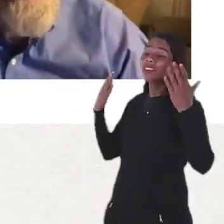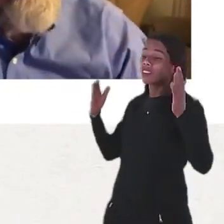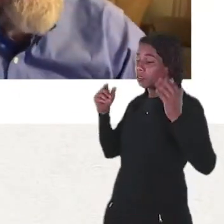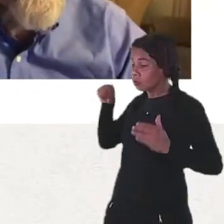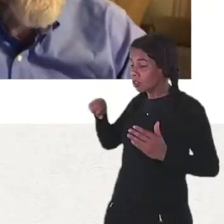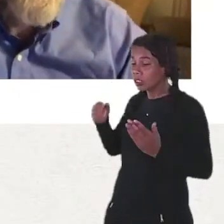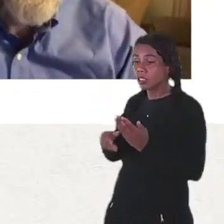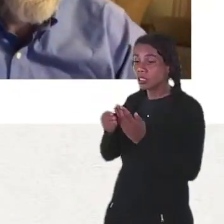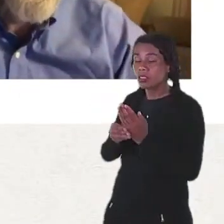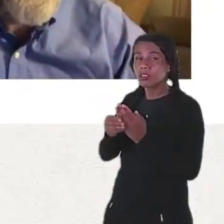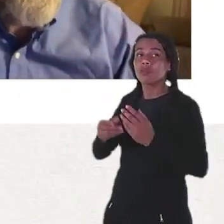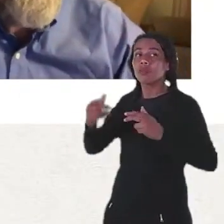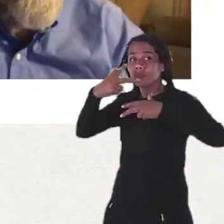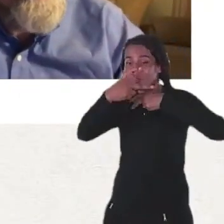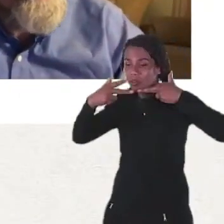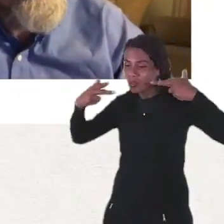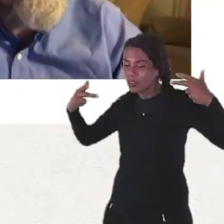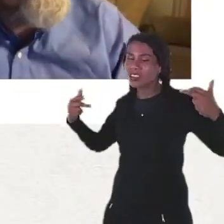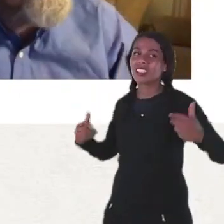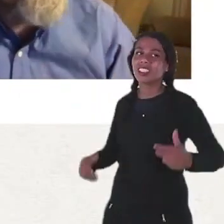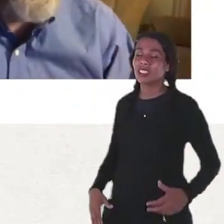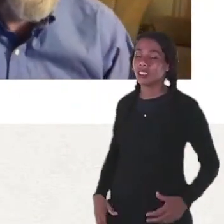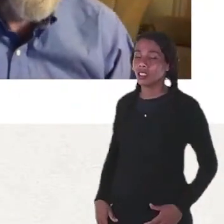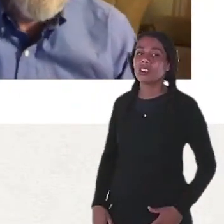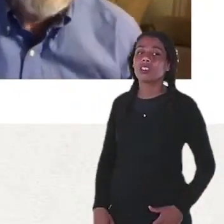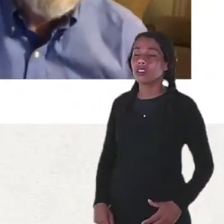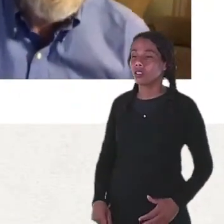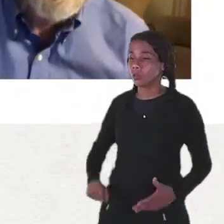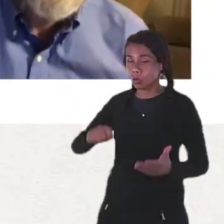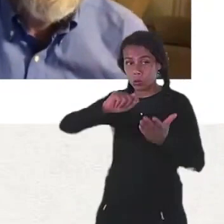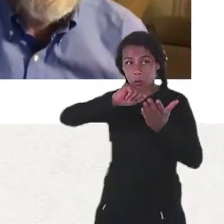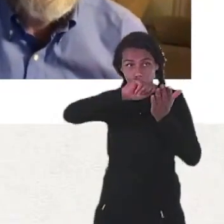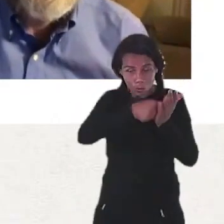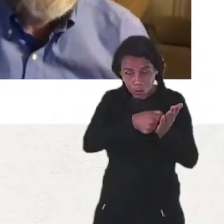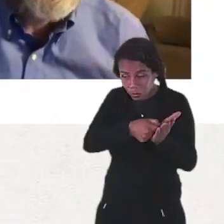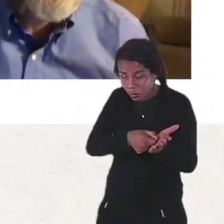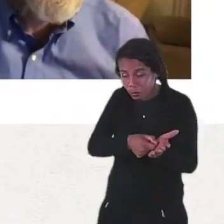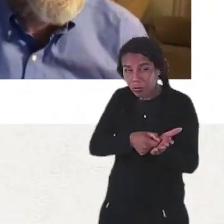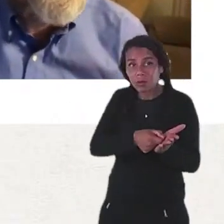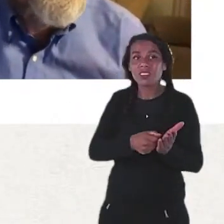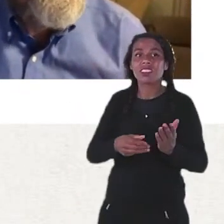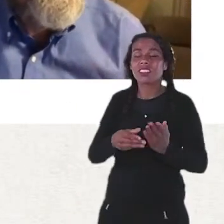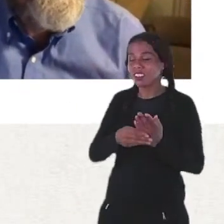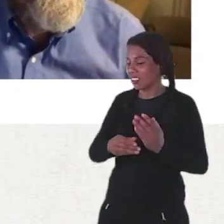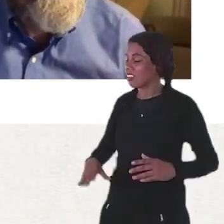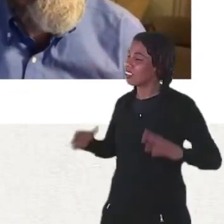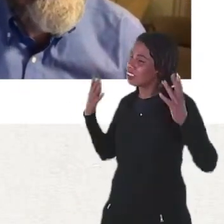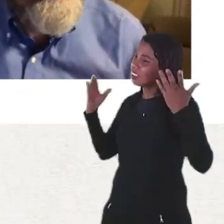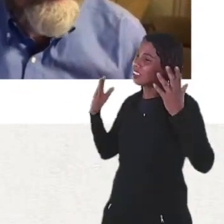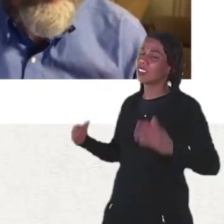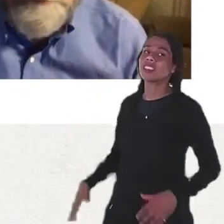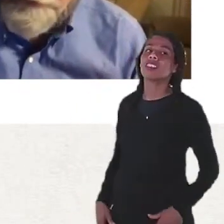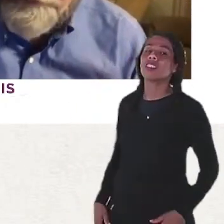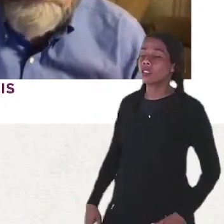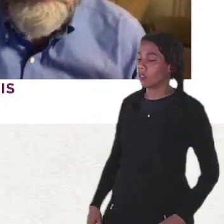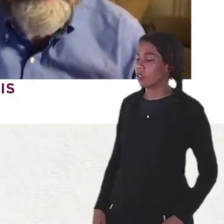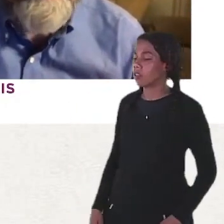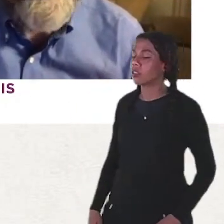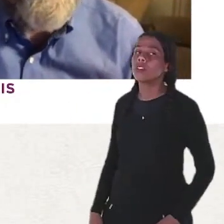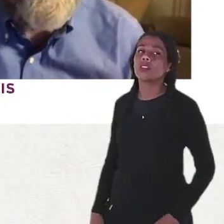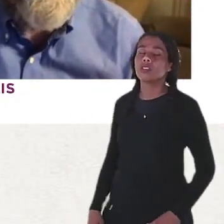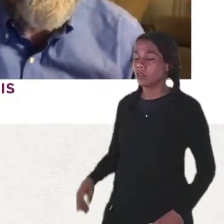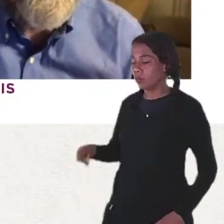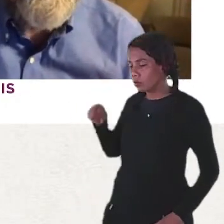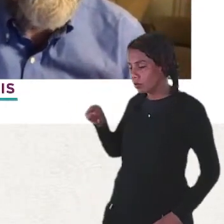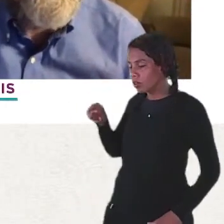quentíssima. Primeira mão. Primeira mão. Que maravilha! Olha, então eu posso fazer uma homenagem aqui simbólica? Uma homenagem